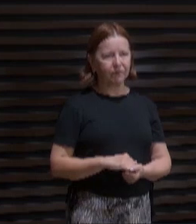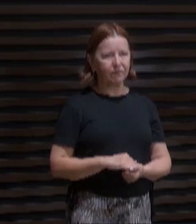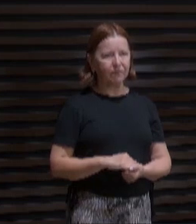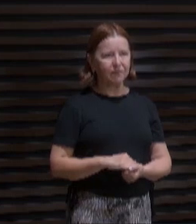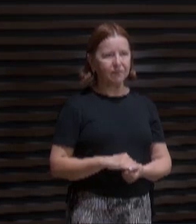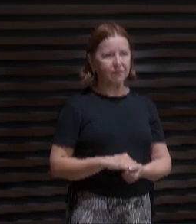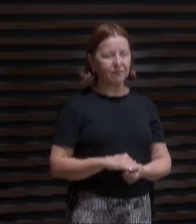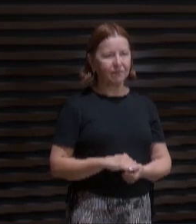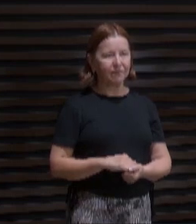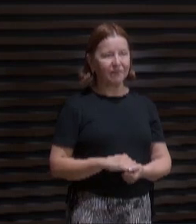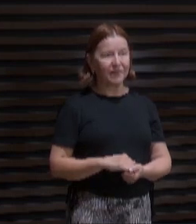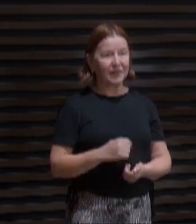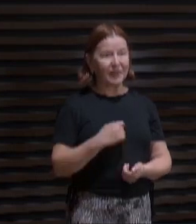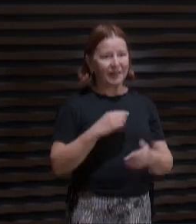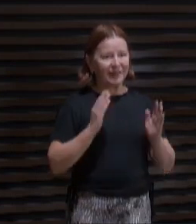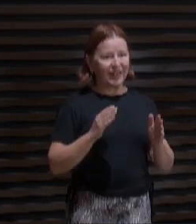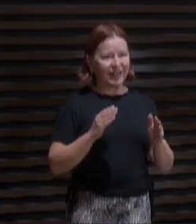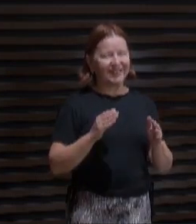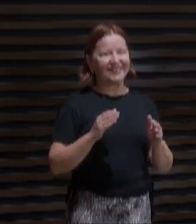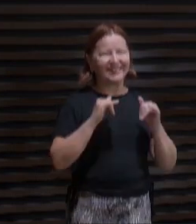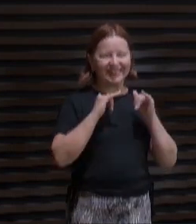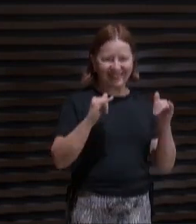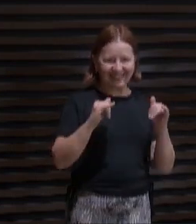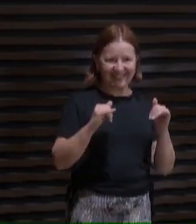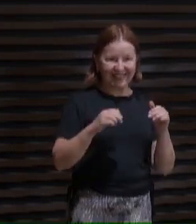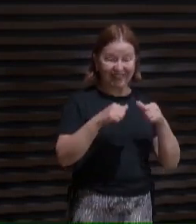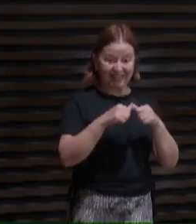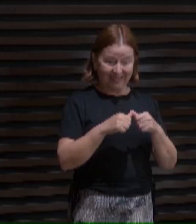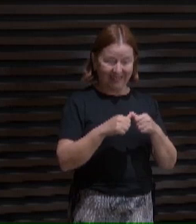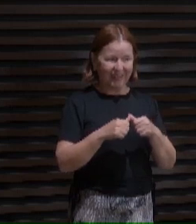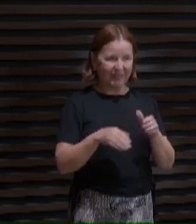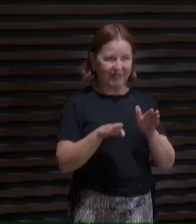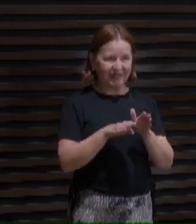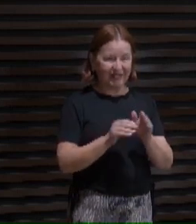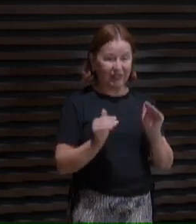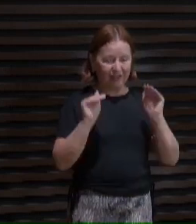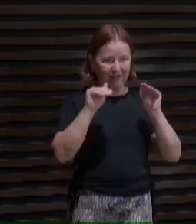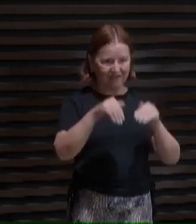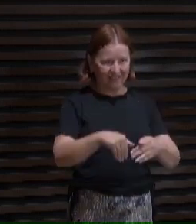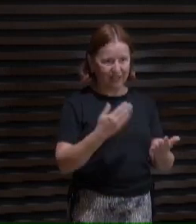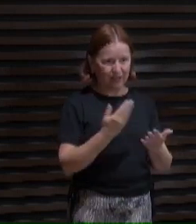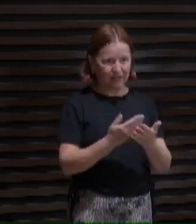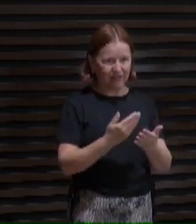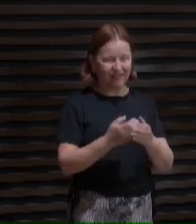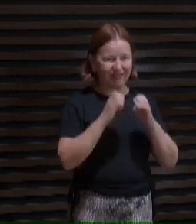Irmãos, como eu disse, nós estamos chegando ao fim de uma exposição do Evangelho de João.